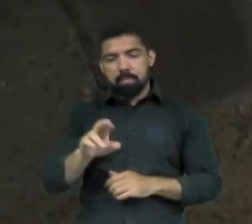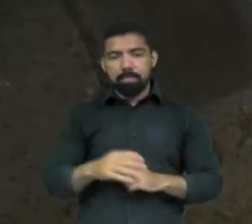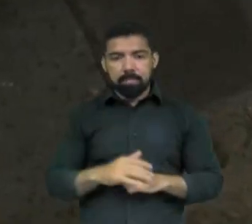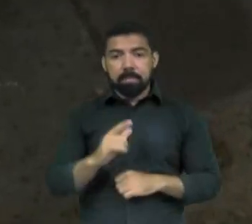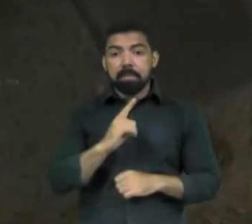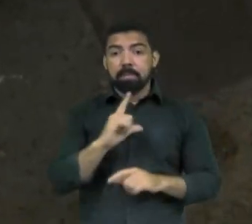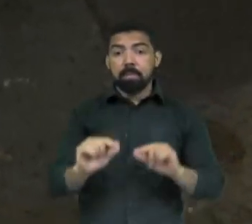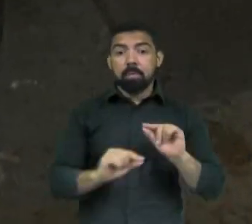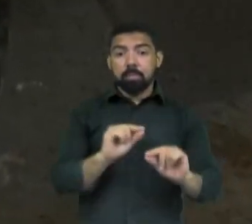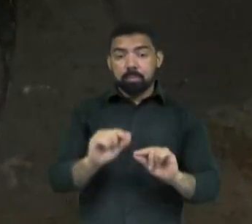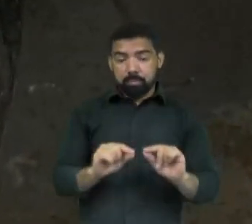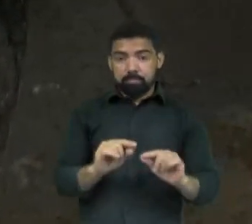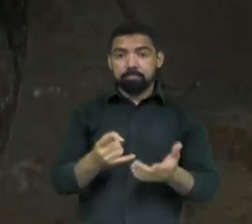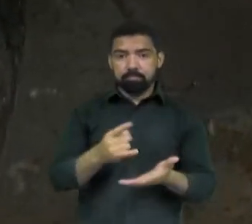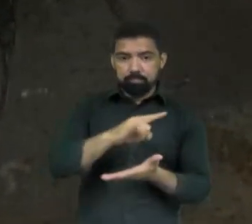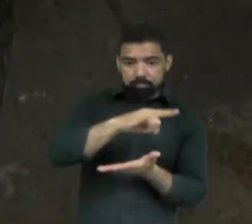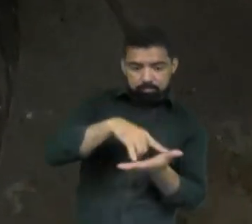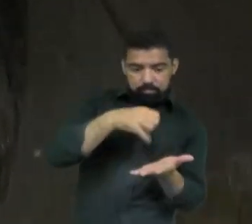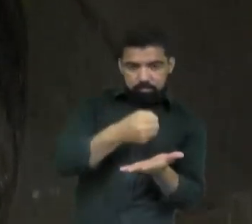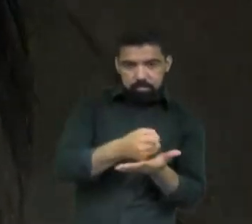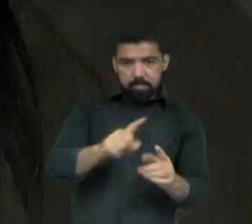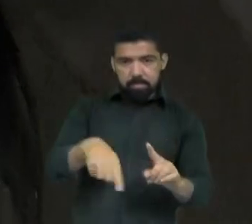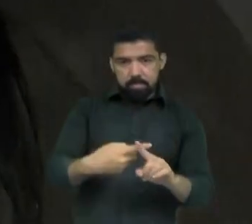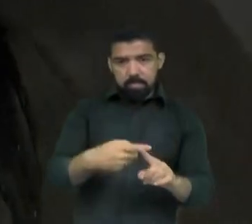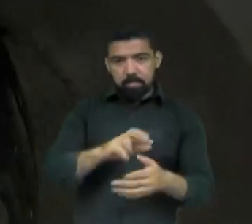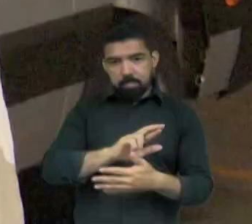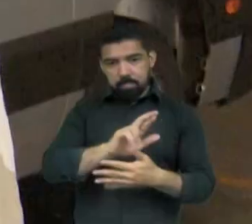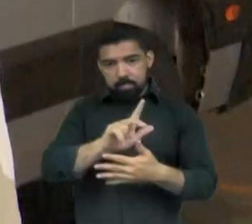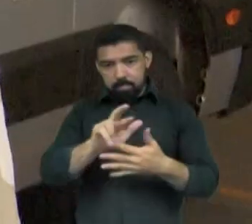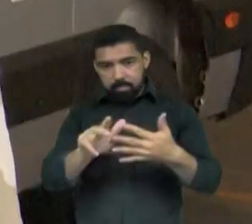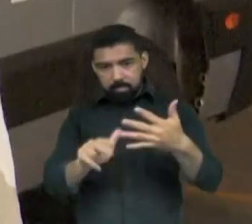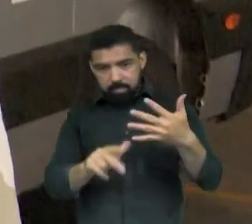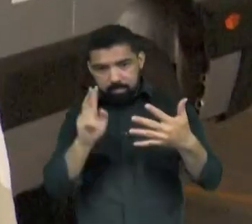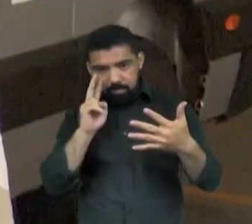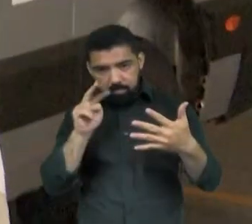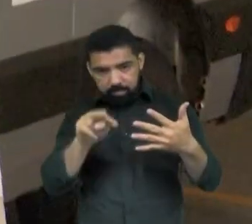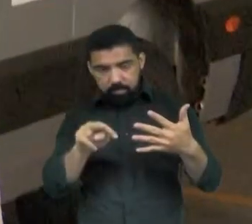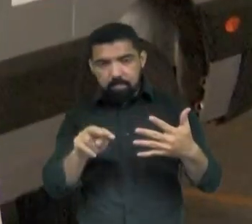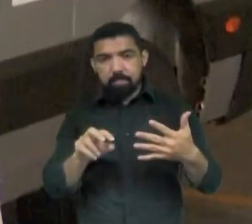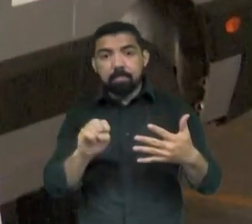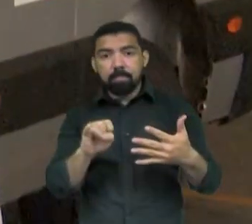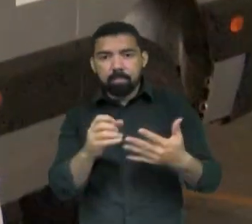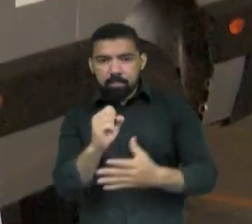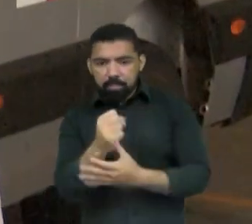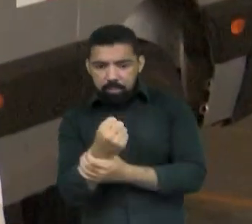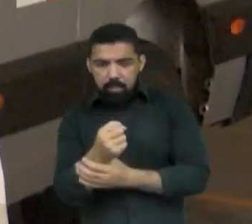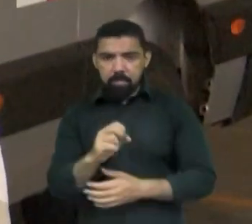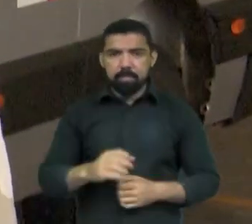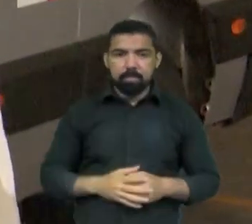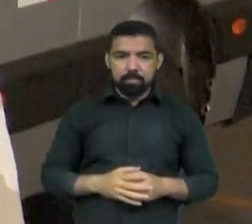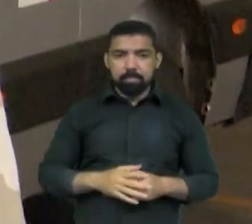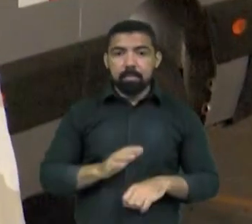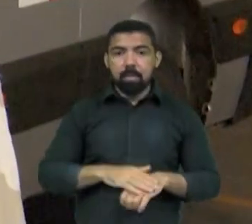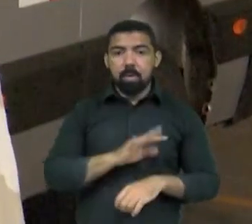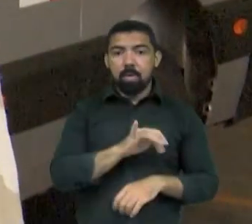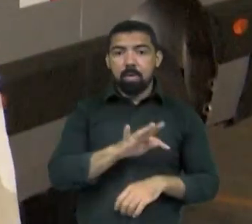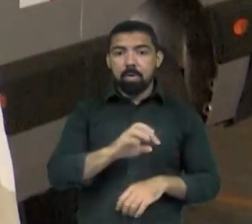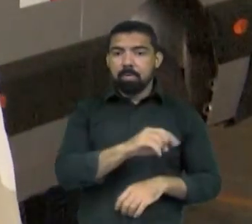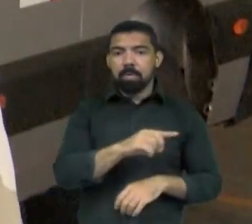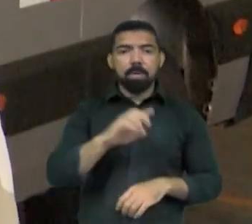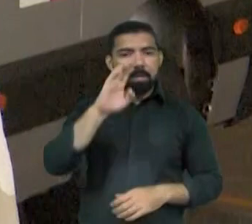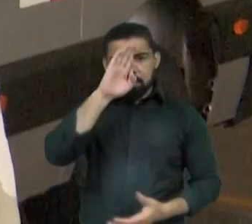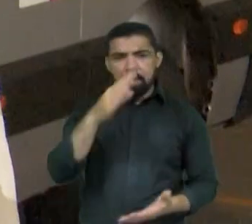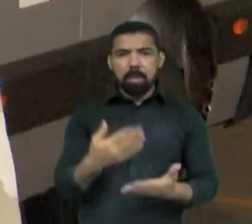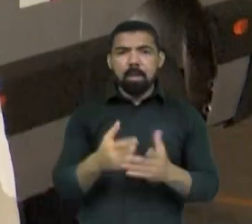de segurança e o estado de conservação são checados. Para tio Ayrton, o trabalho preventivo é fundamental para